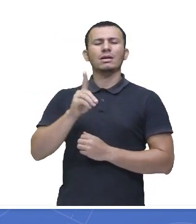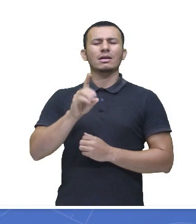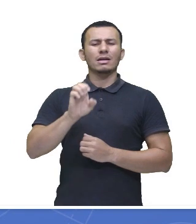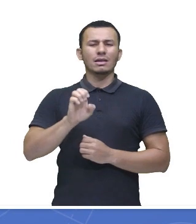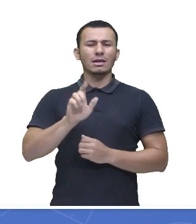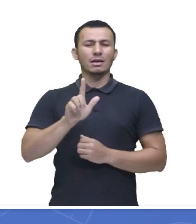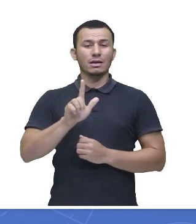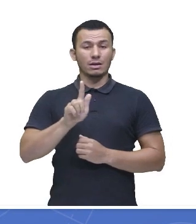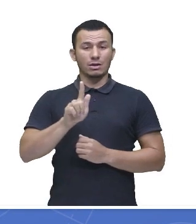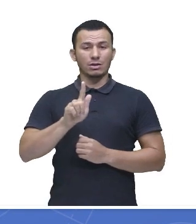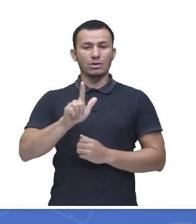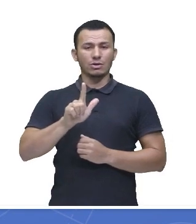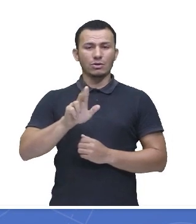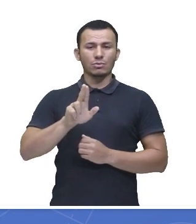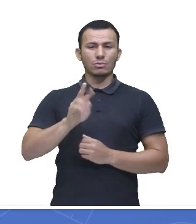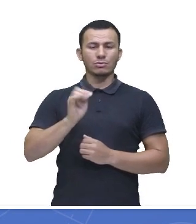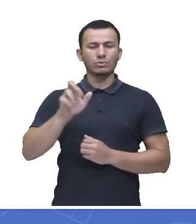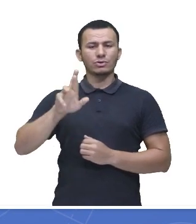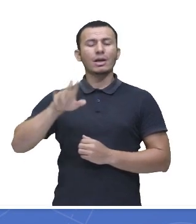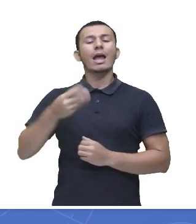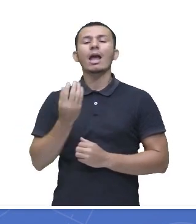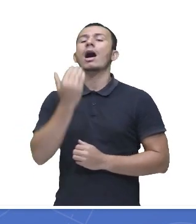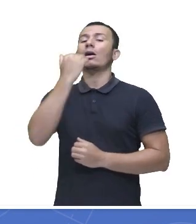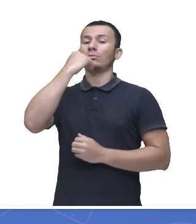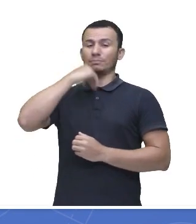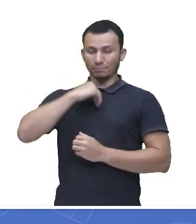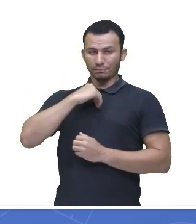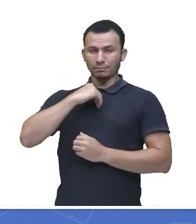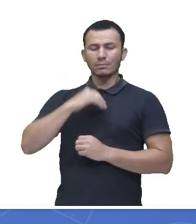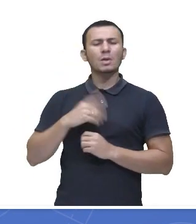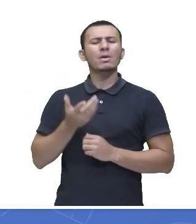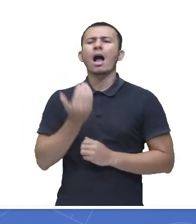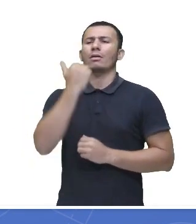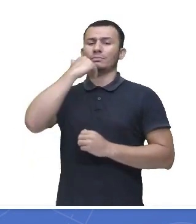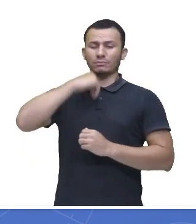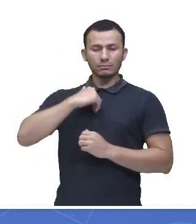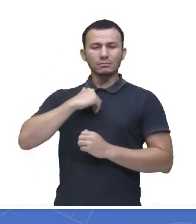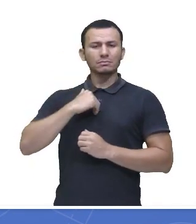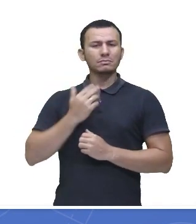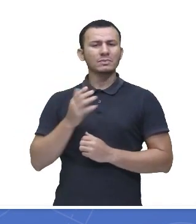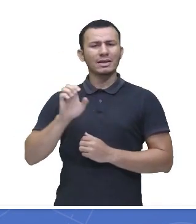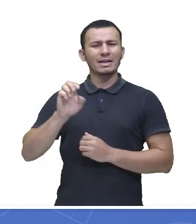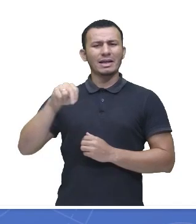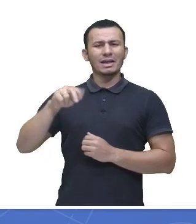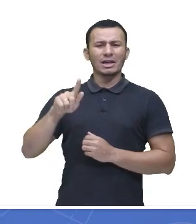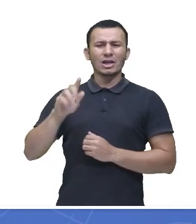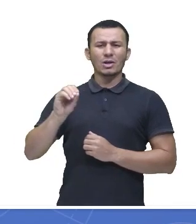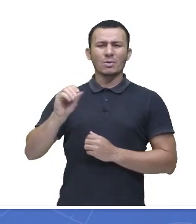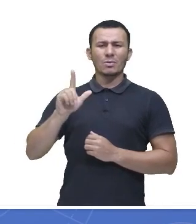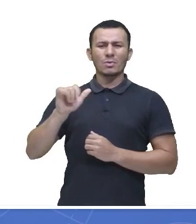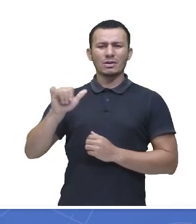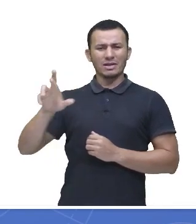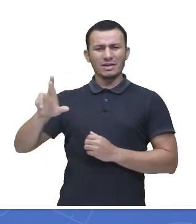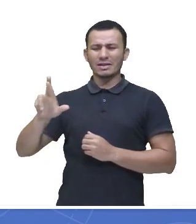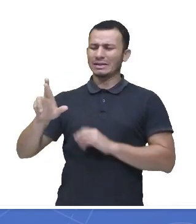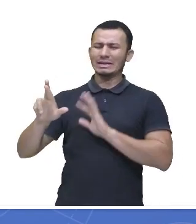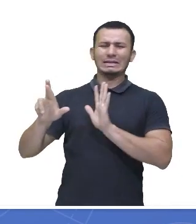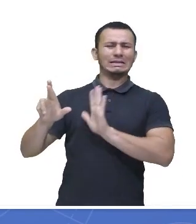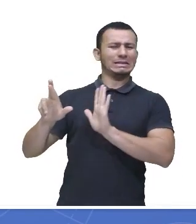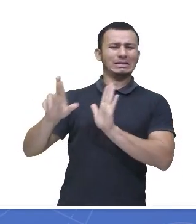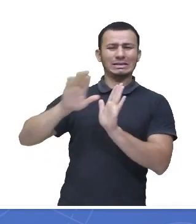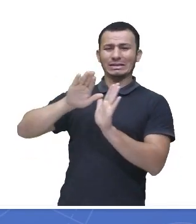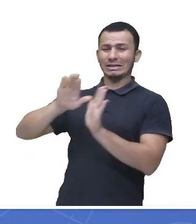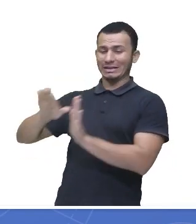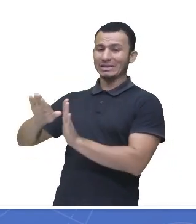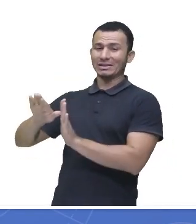deglutir? Deglutir é engolir. Professor, por que não fala engolir? Gente, engolir é feio. Aí eu engoli. Então, agora